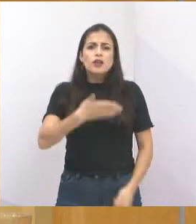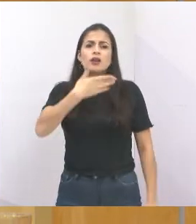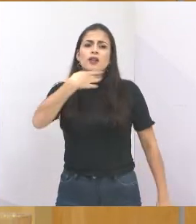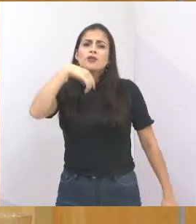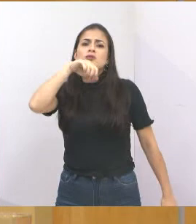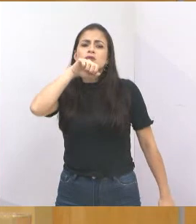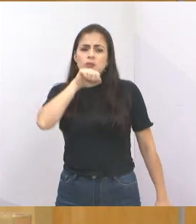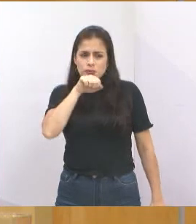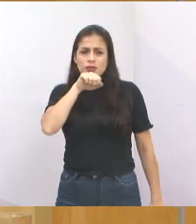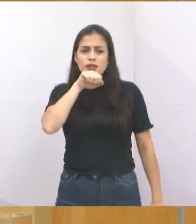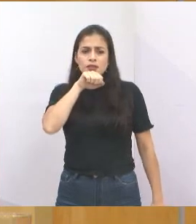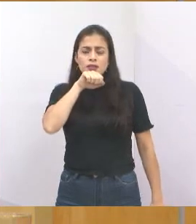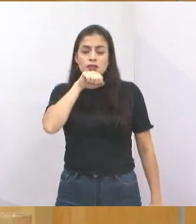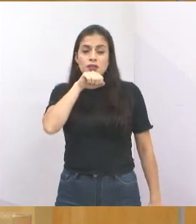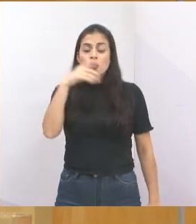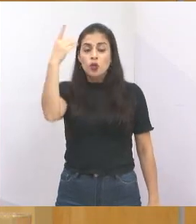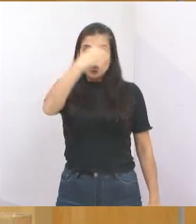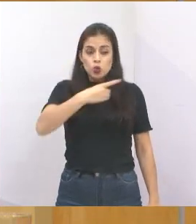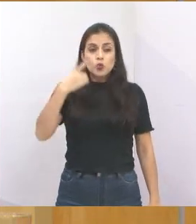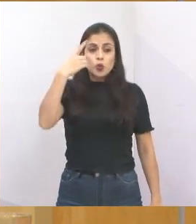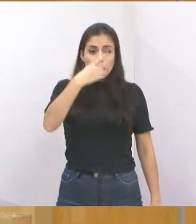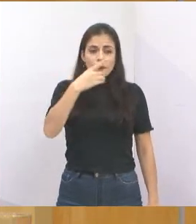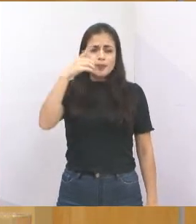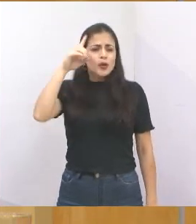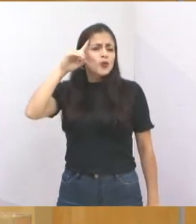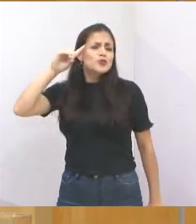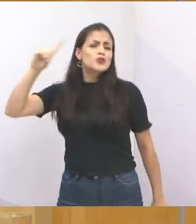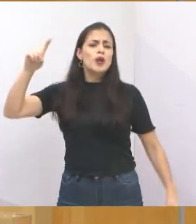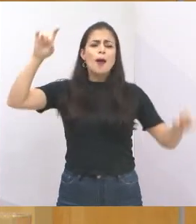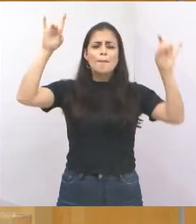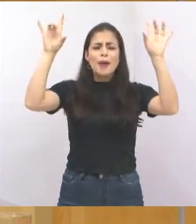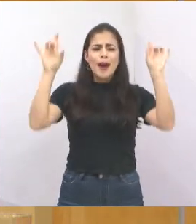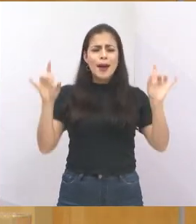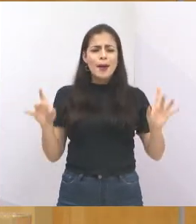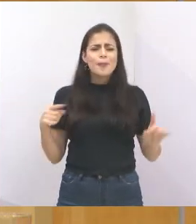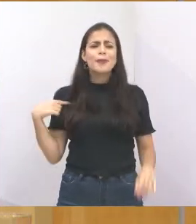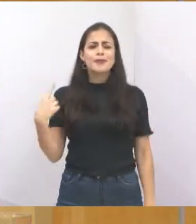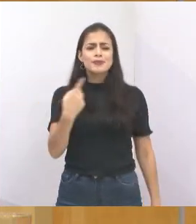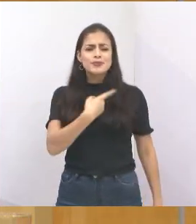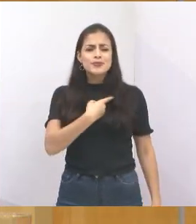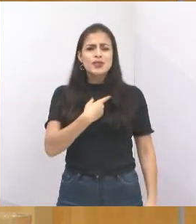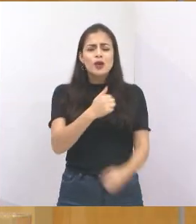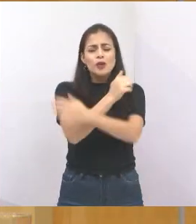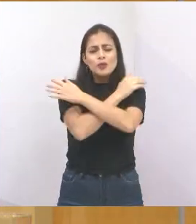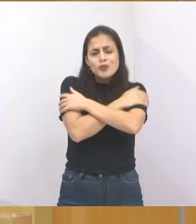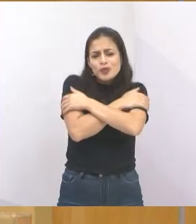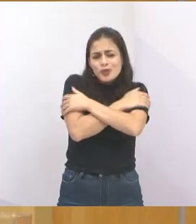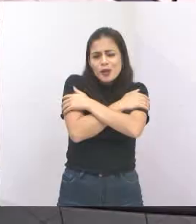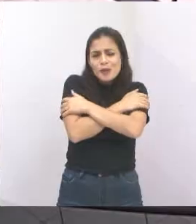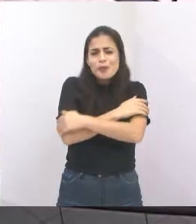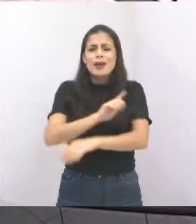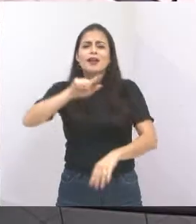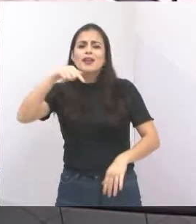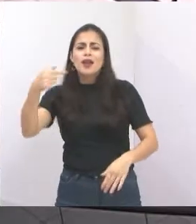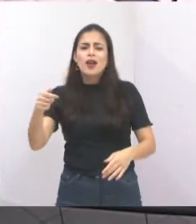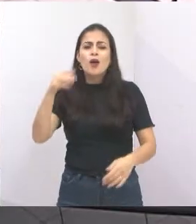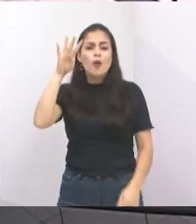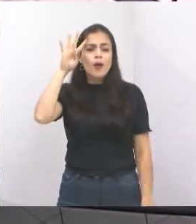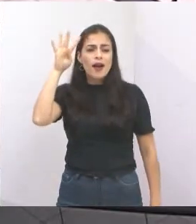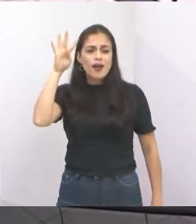que domingo seja um dia muito especial para todos nós Um forte abraço e até a próxima quarta-feira